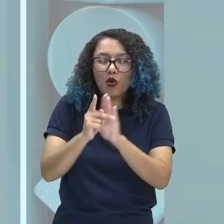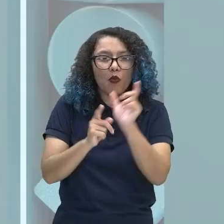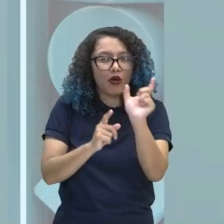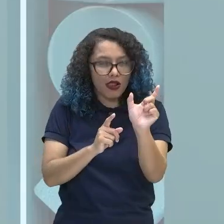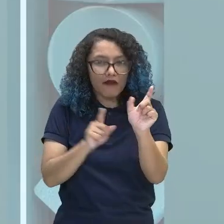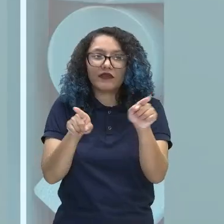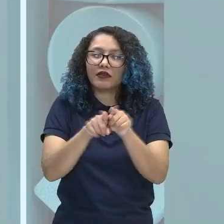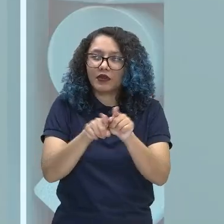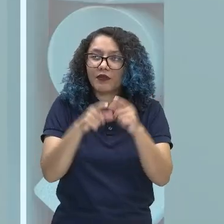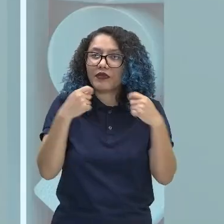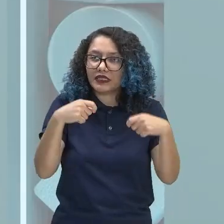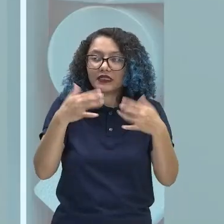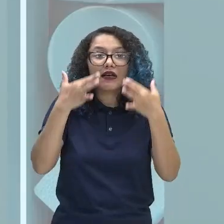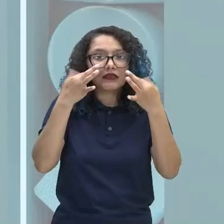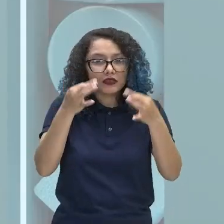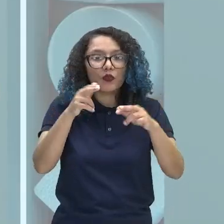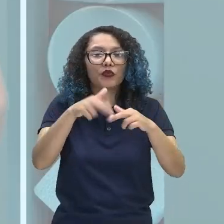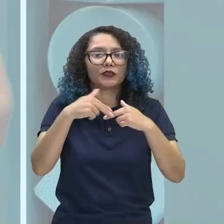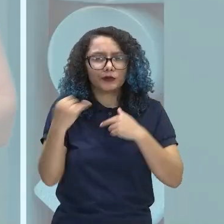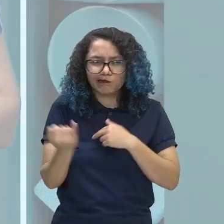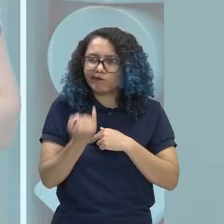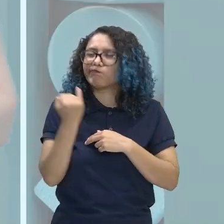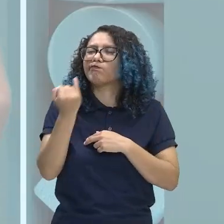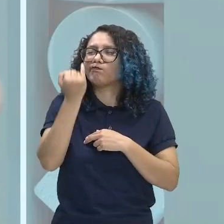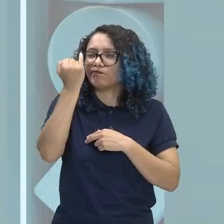né, é importante que o cidadão saiba, né?